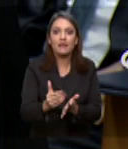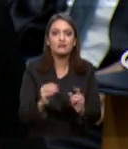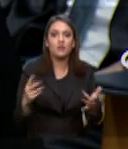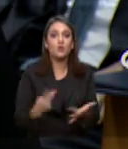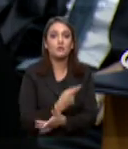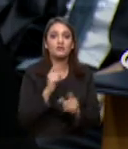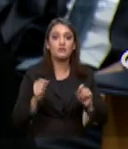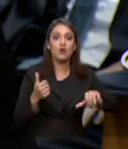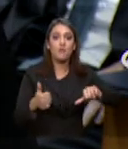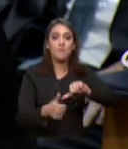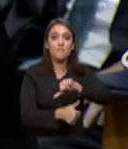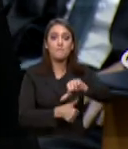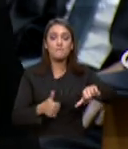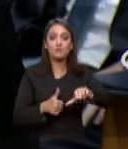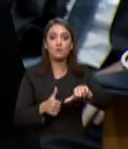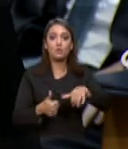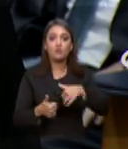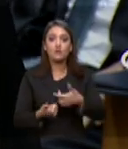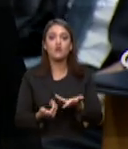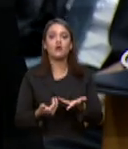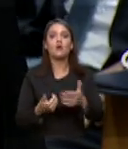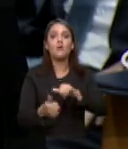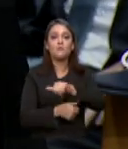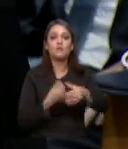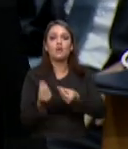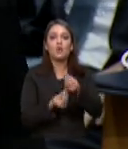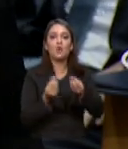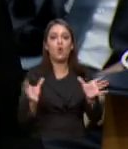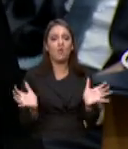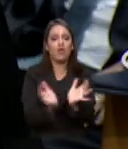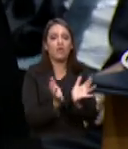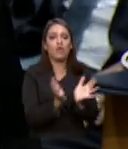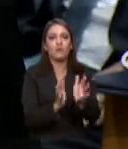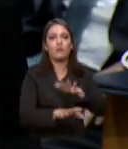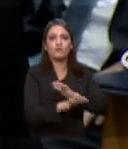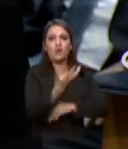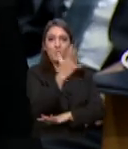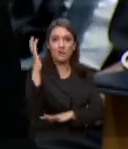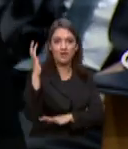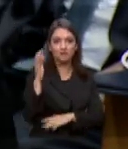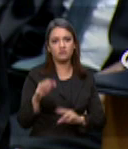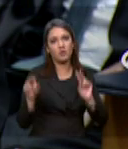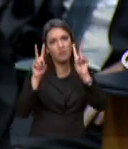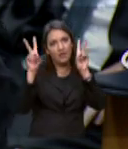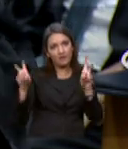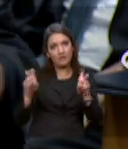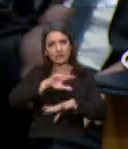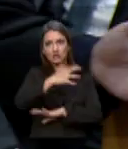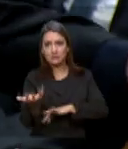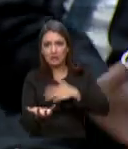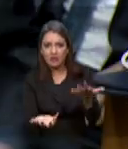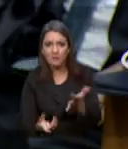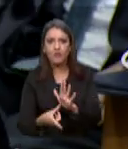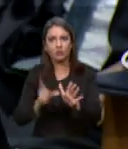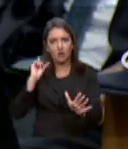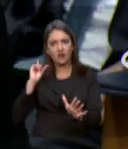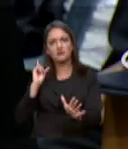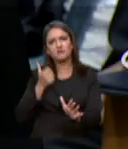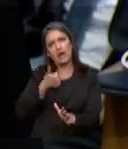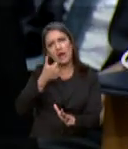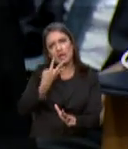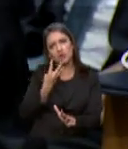com alterações organizacionais na pasta ambiental. A expressão desmatamento, que aparecia 14 vezes na gestão